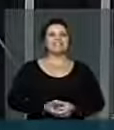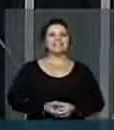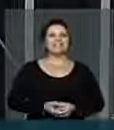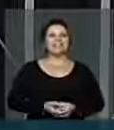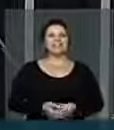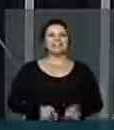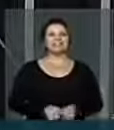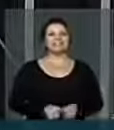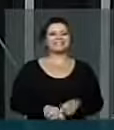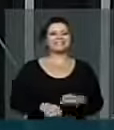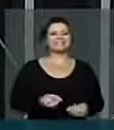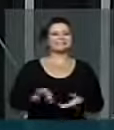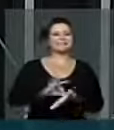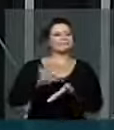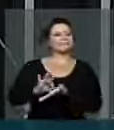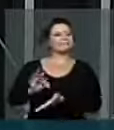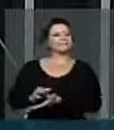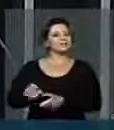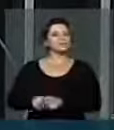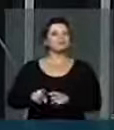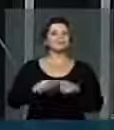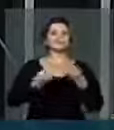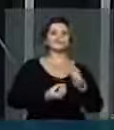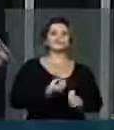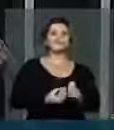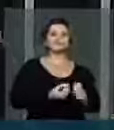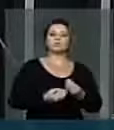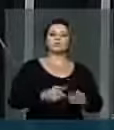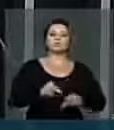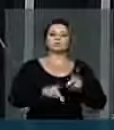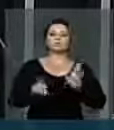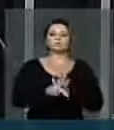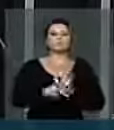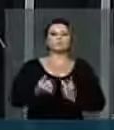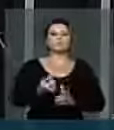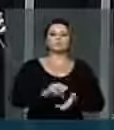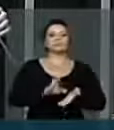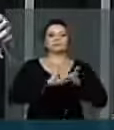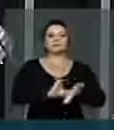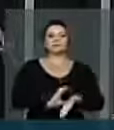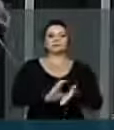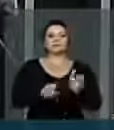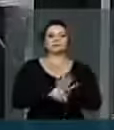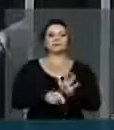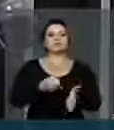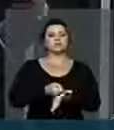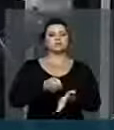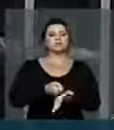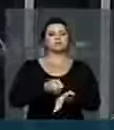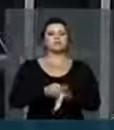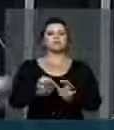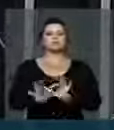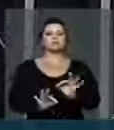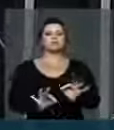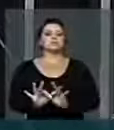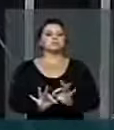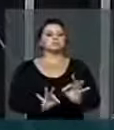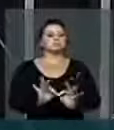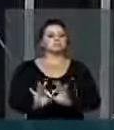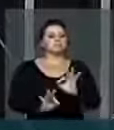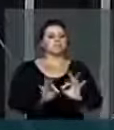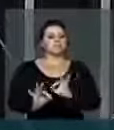democracias maduras, onde o próprio orçamento é o planejamento